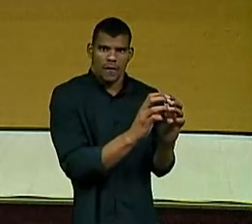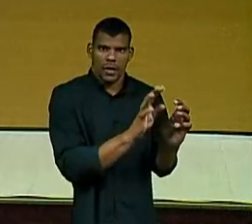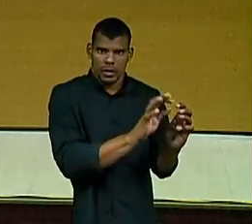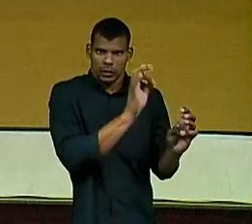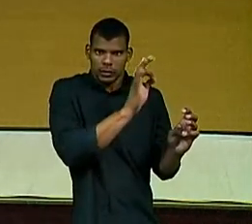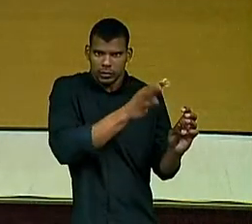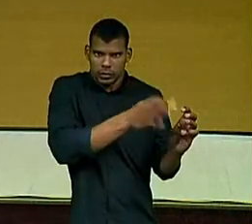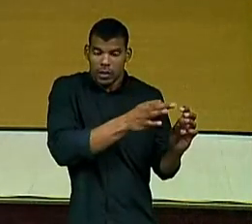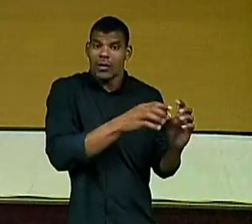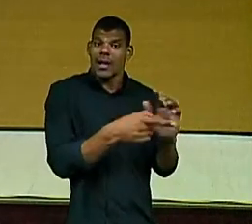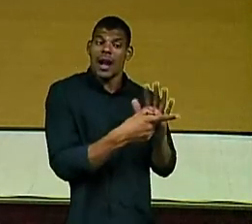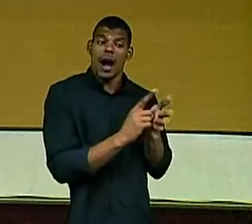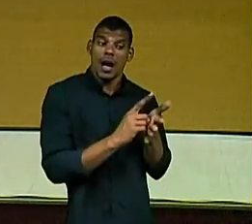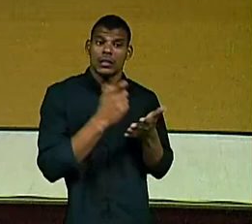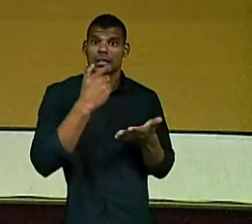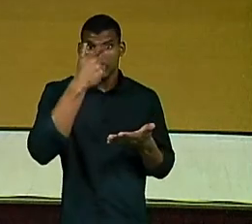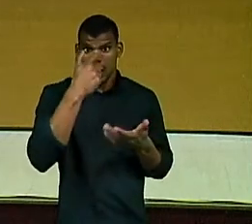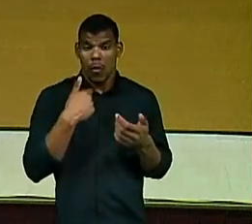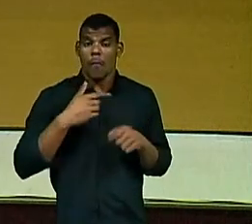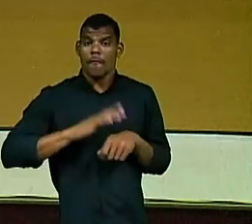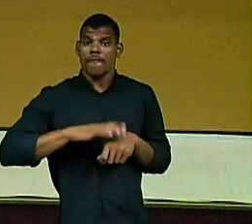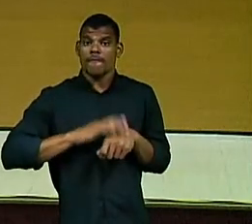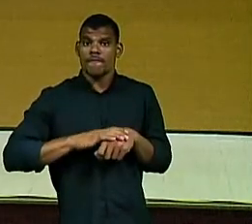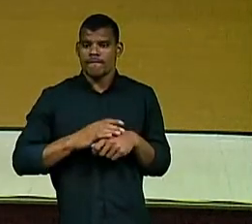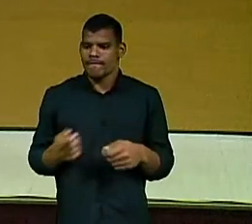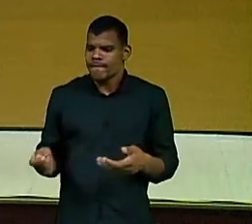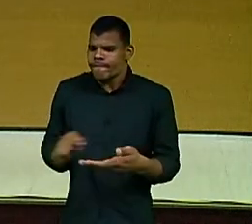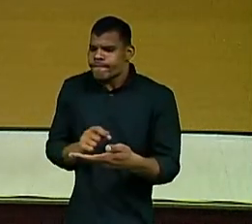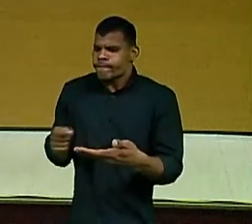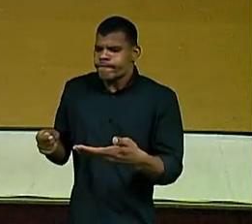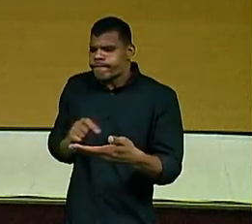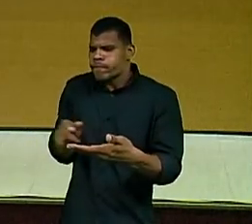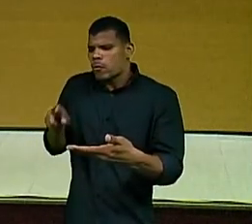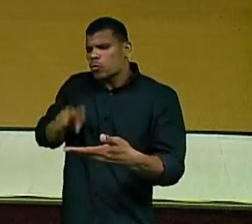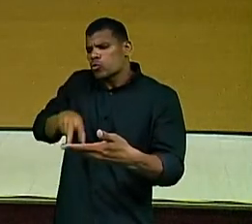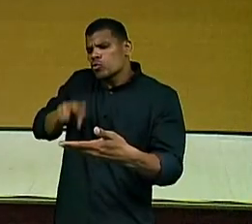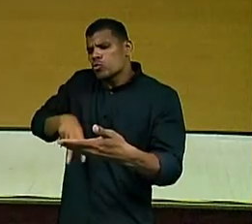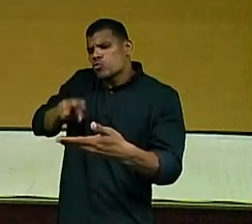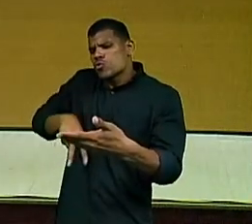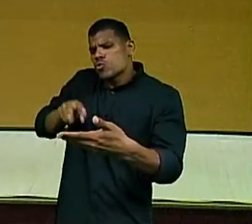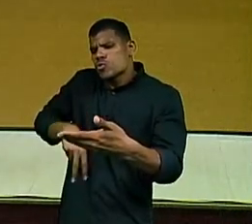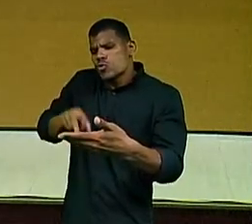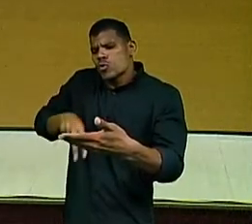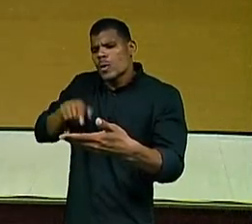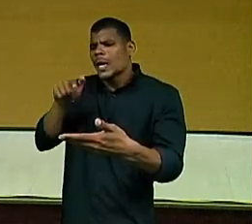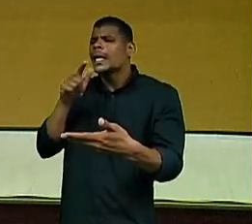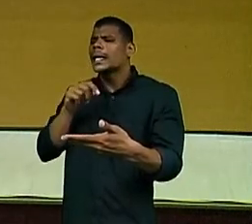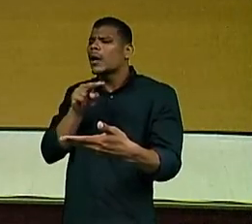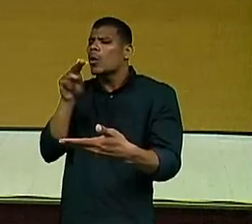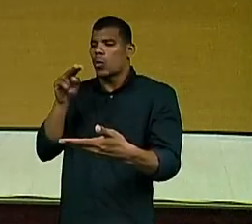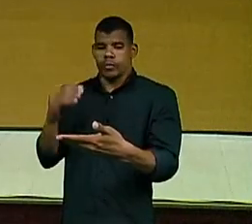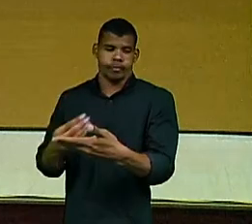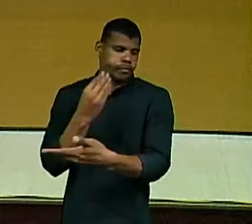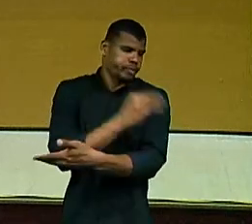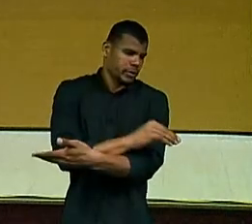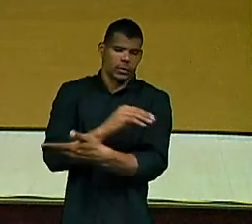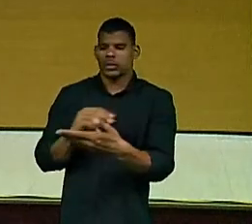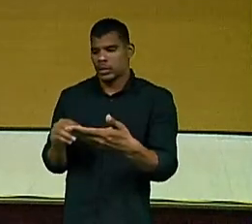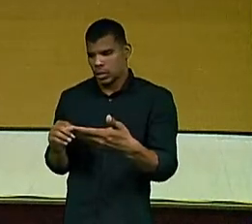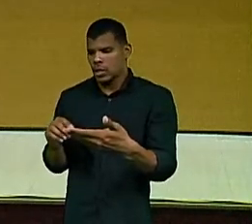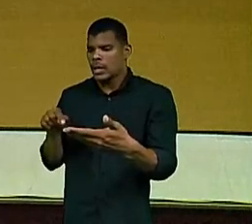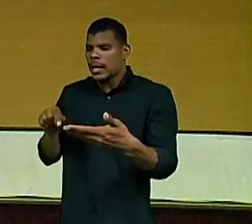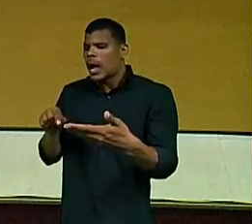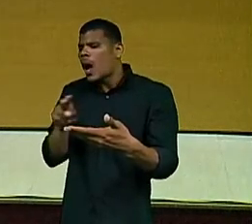então o homem desde que conheceu genética cromossomos